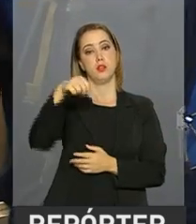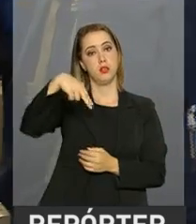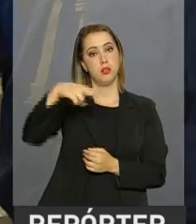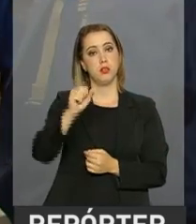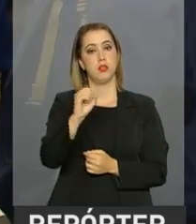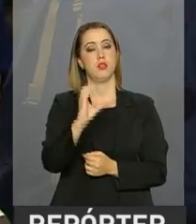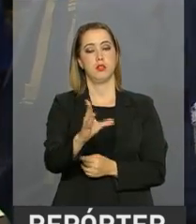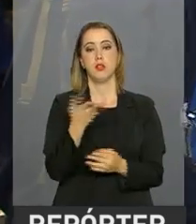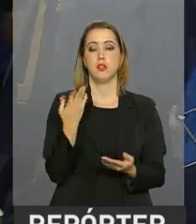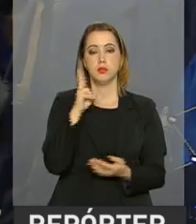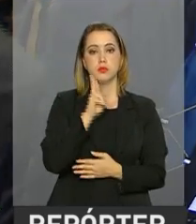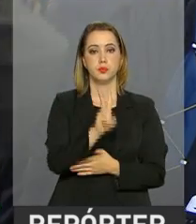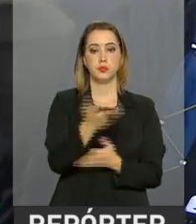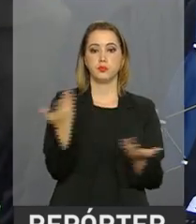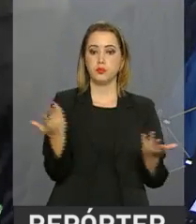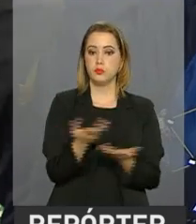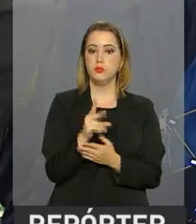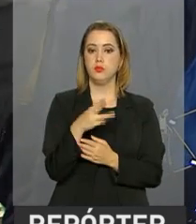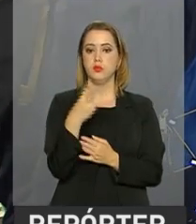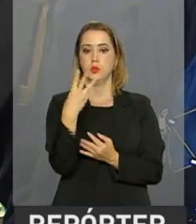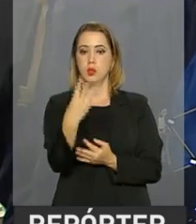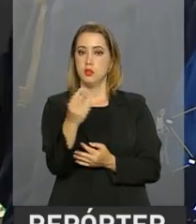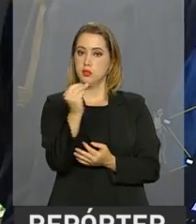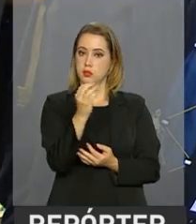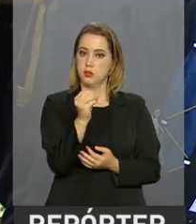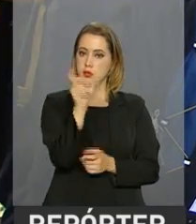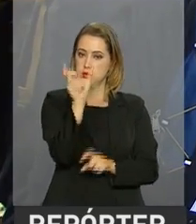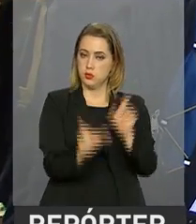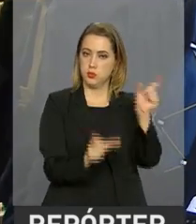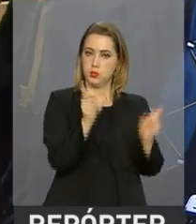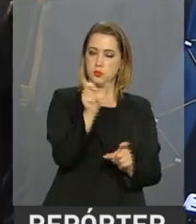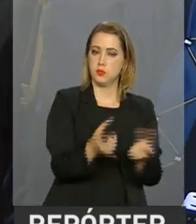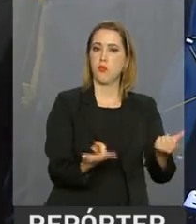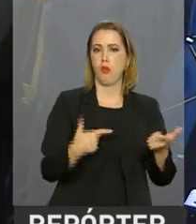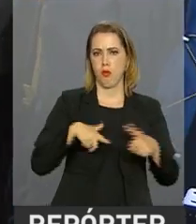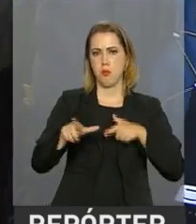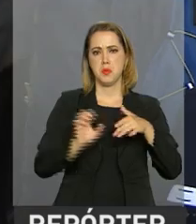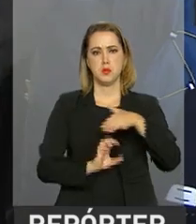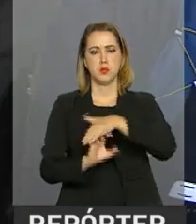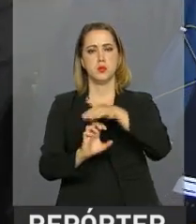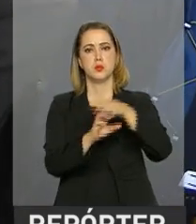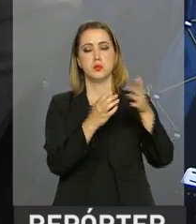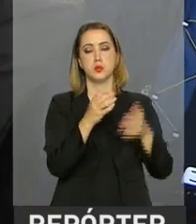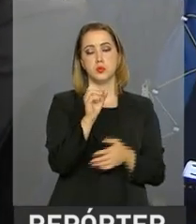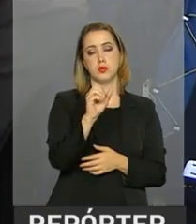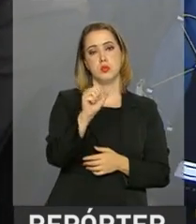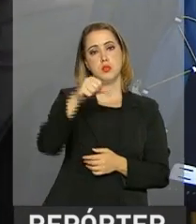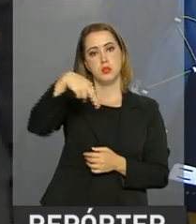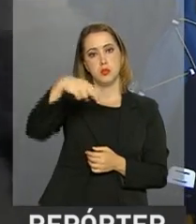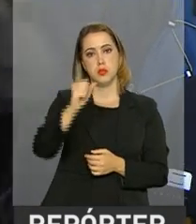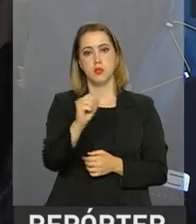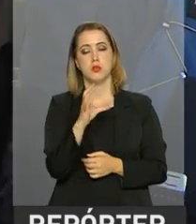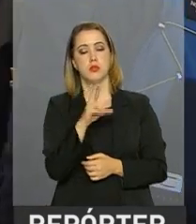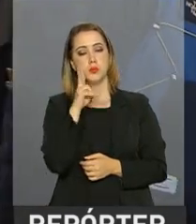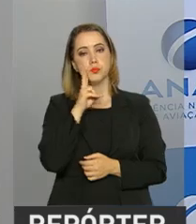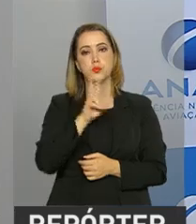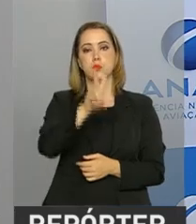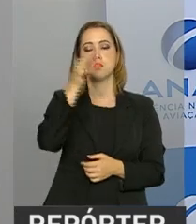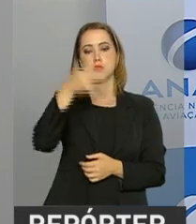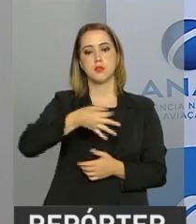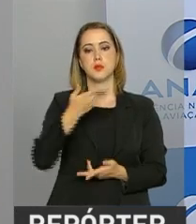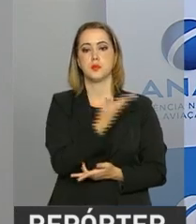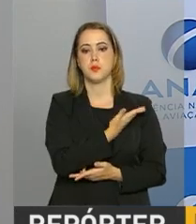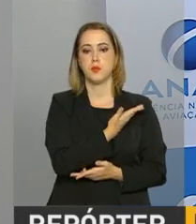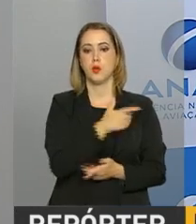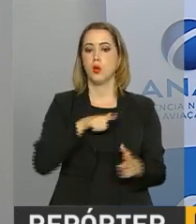de ano 2017 são 300 servidores da agência atuando na fiscalização de de 13 aeroportos até o dia 8 de janeiro o